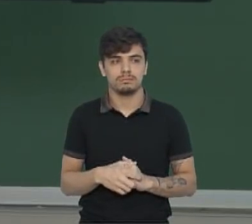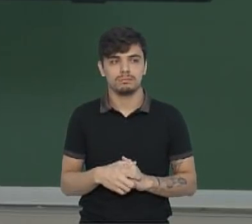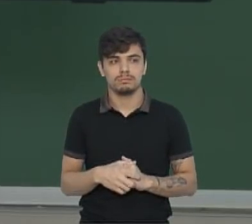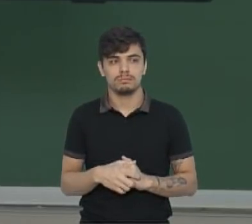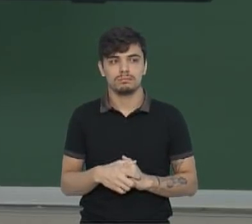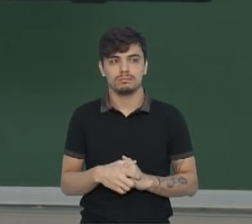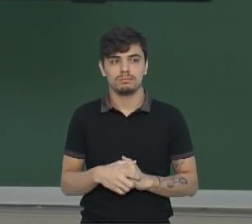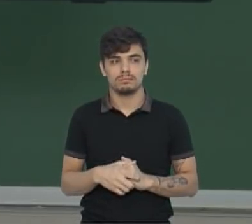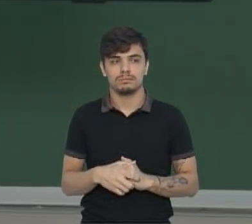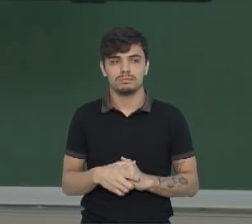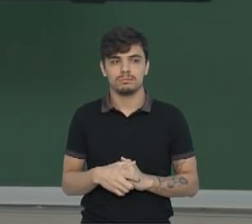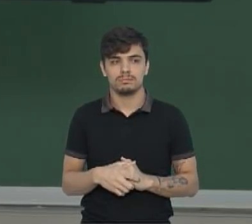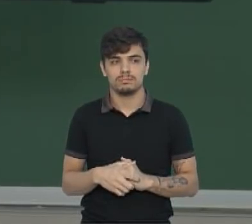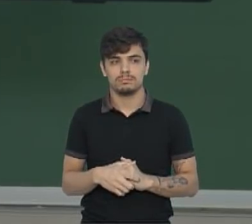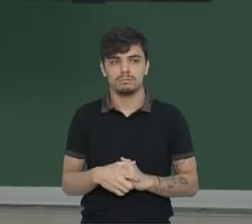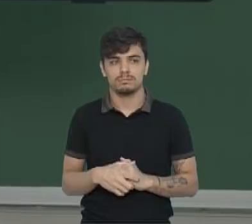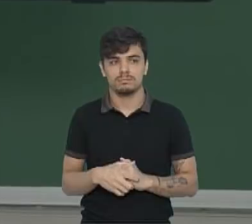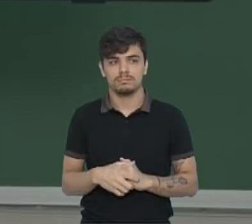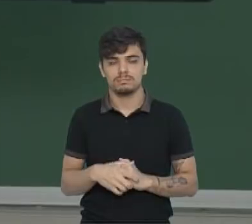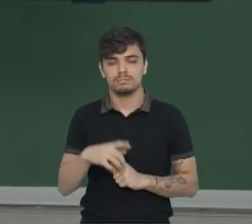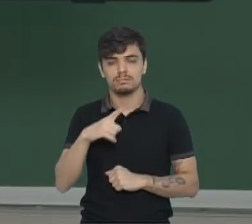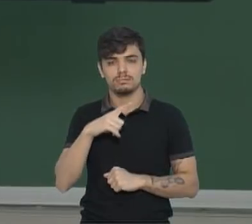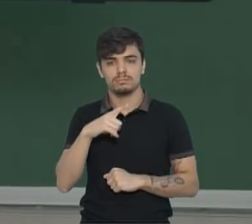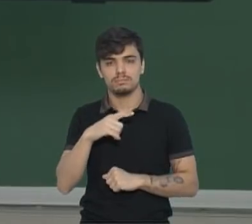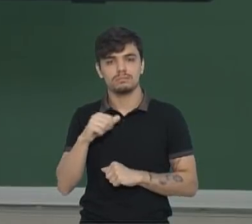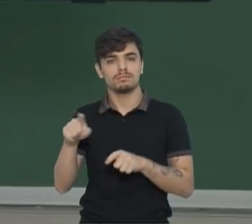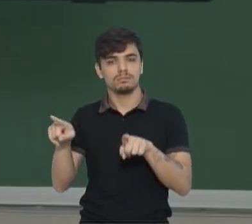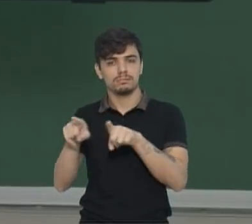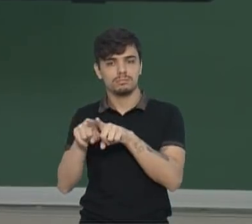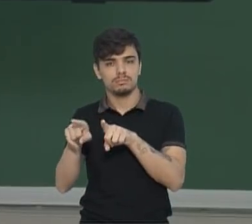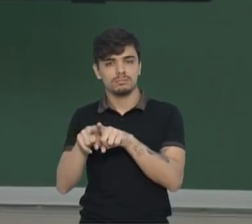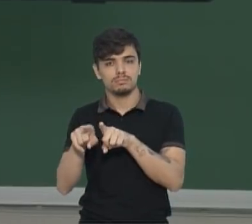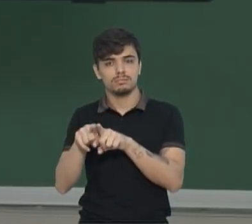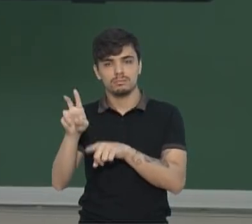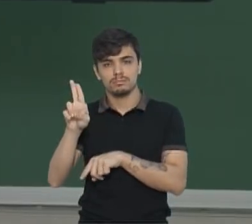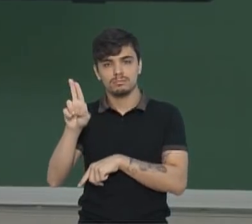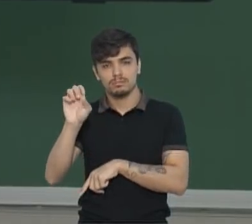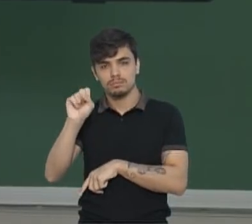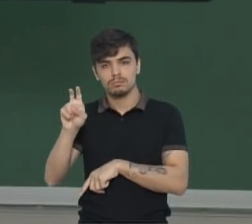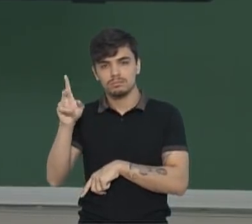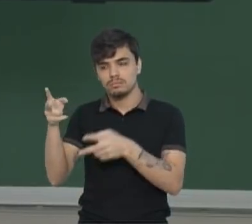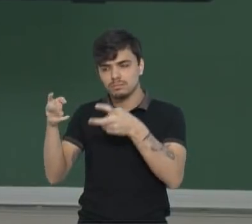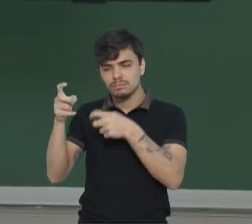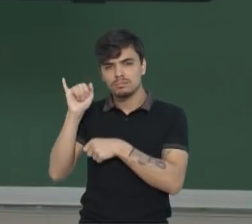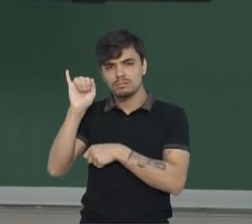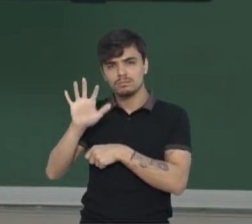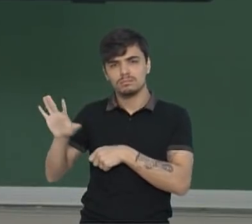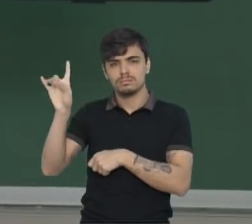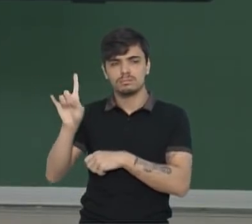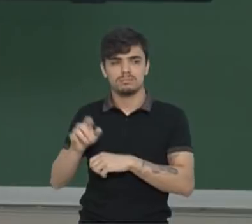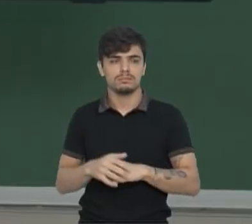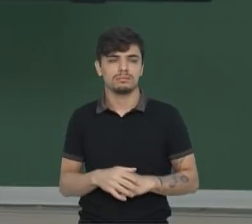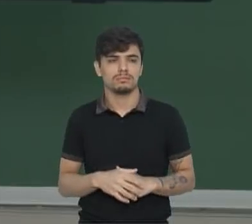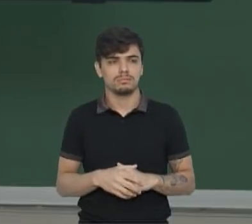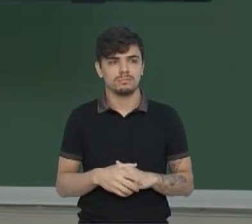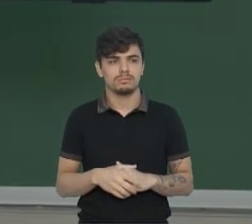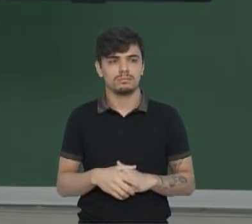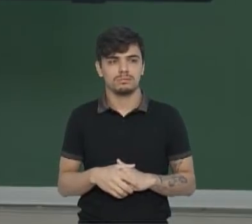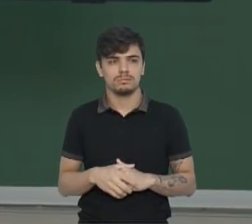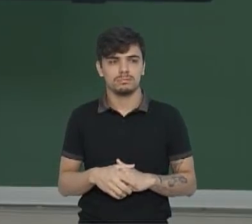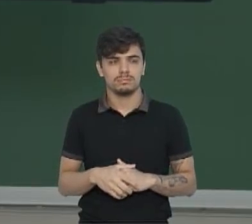Ou alamanos. Aqui a gente tem, né, os suevos e aqui a gente tem os vândalos, que vão depois migrar para cá.